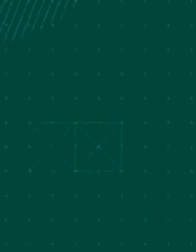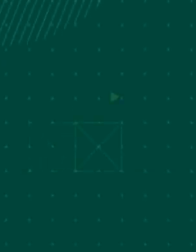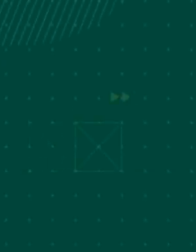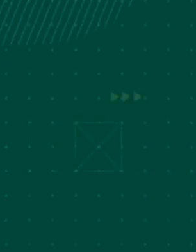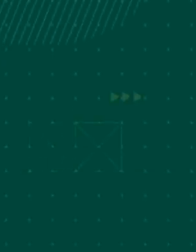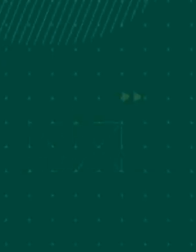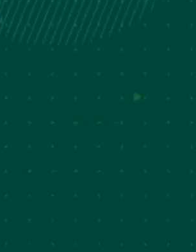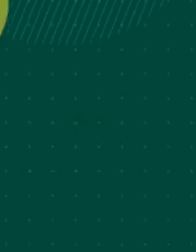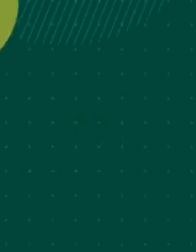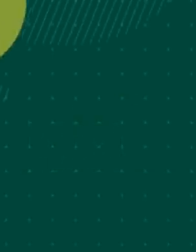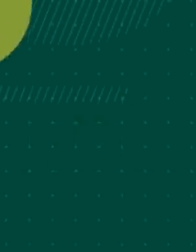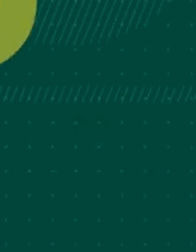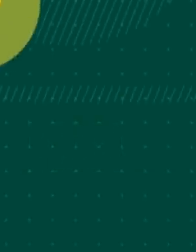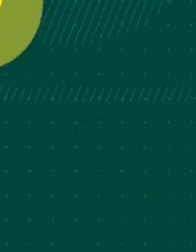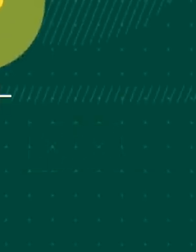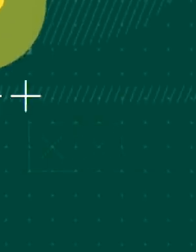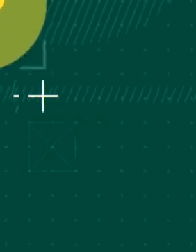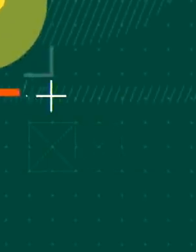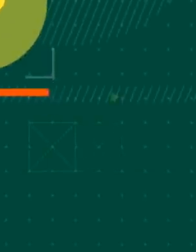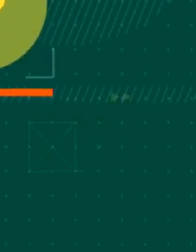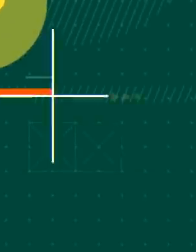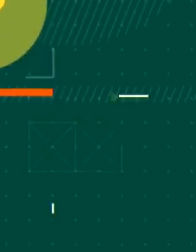E aí